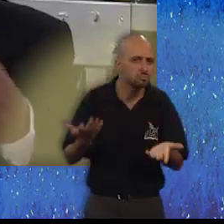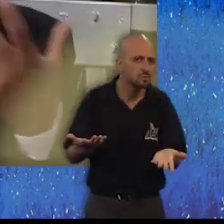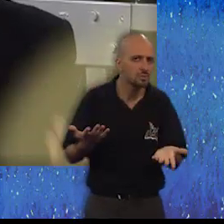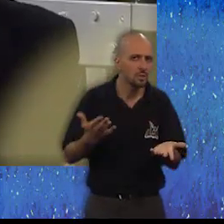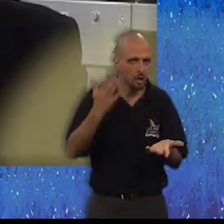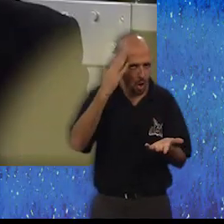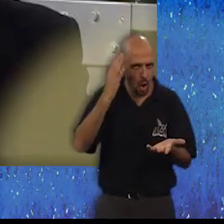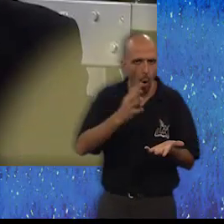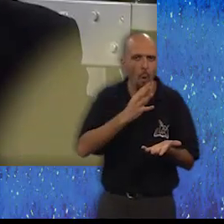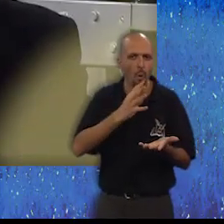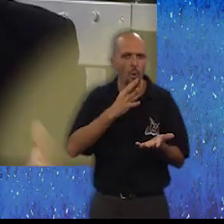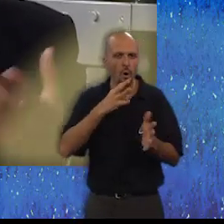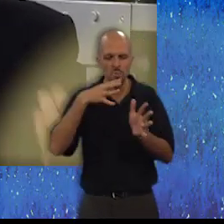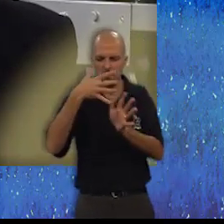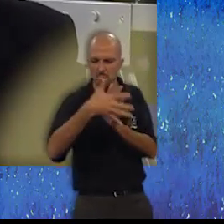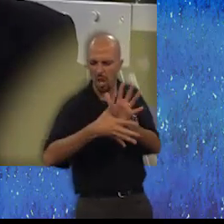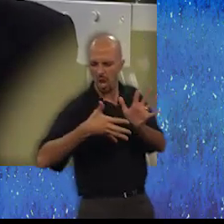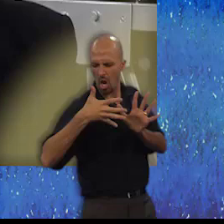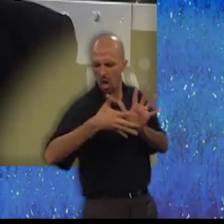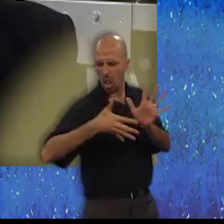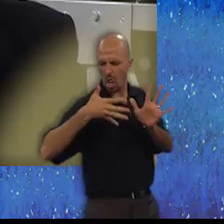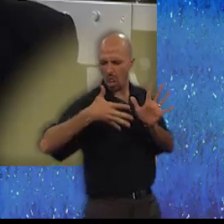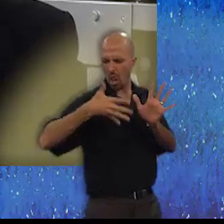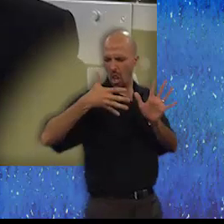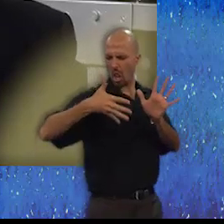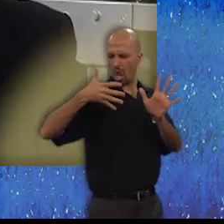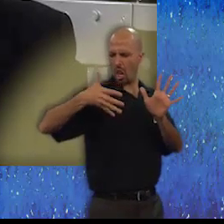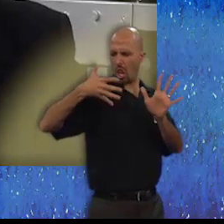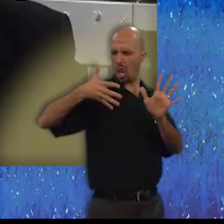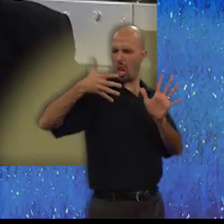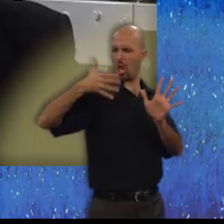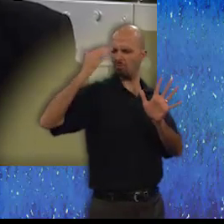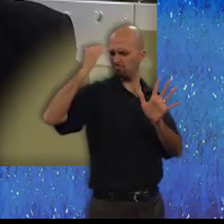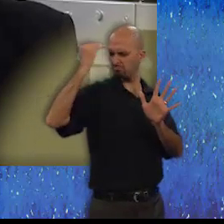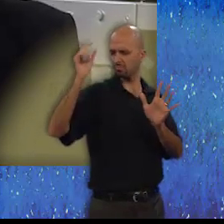Fala vários idiomas? É um poliglota? Quem é você?